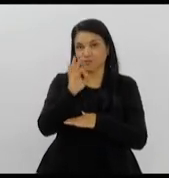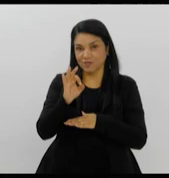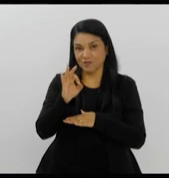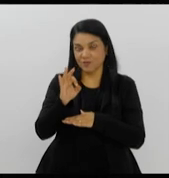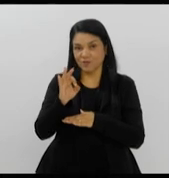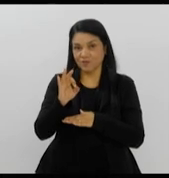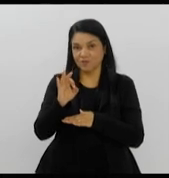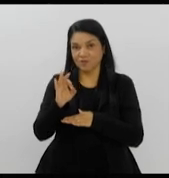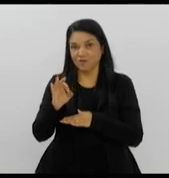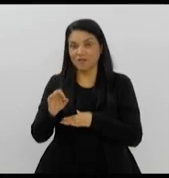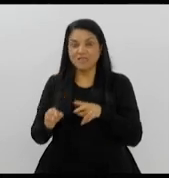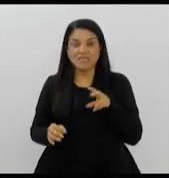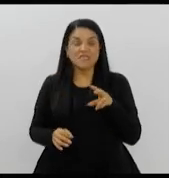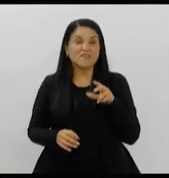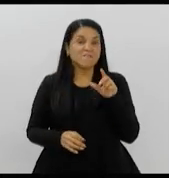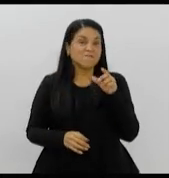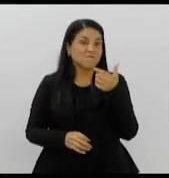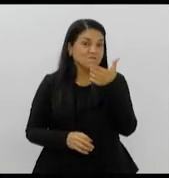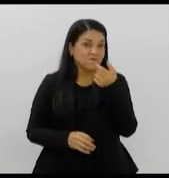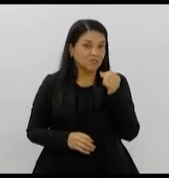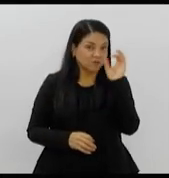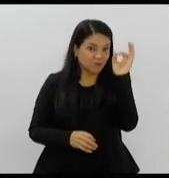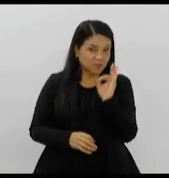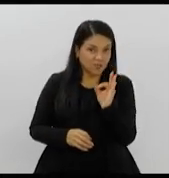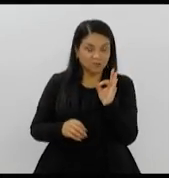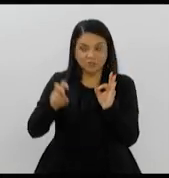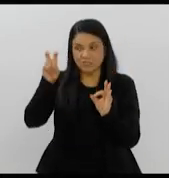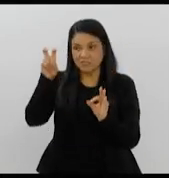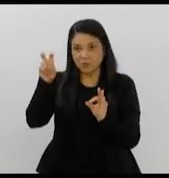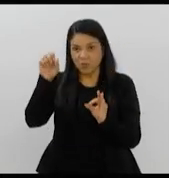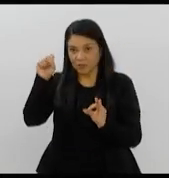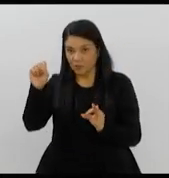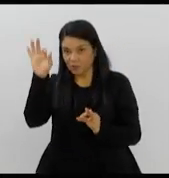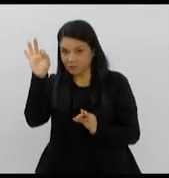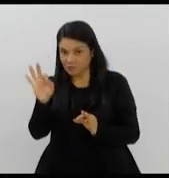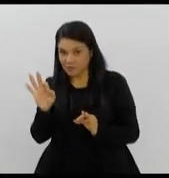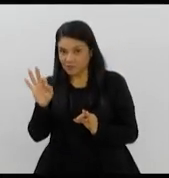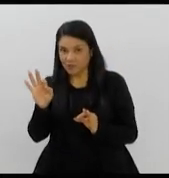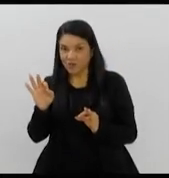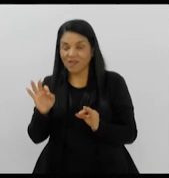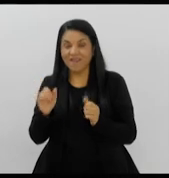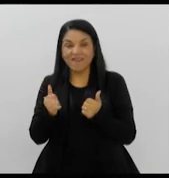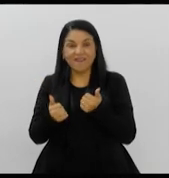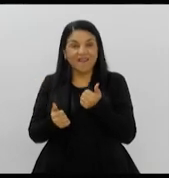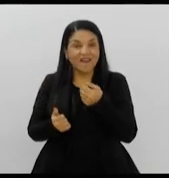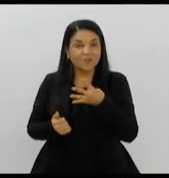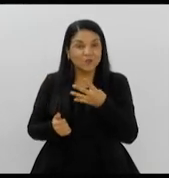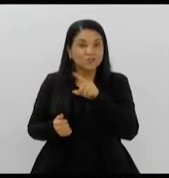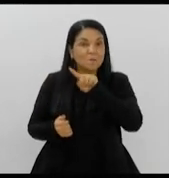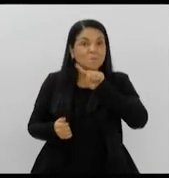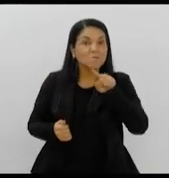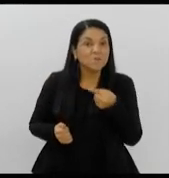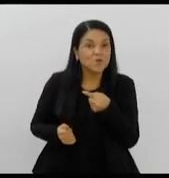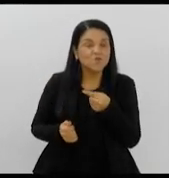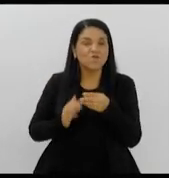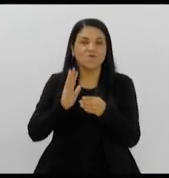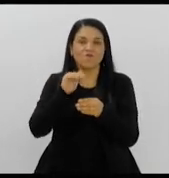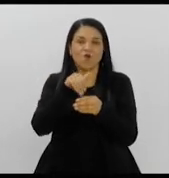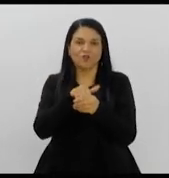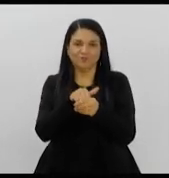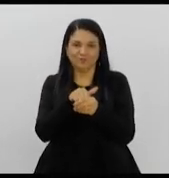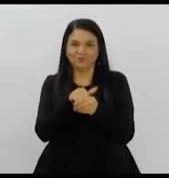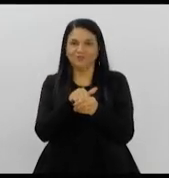de 58 é aproximadamente 14 mil votos. Então,